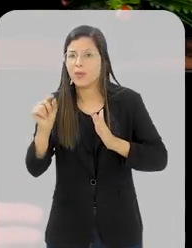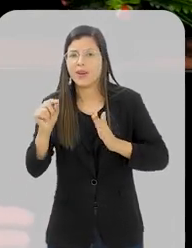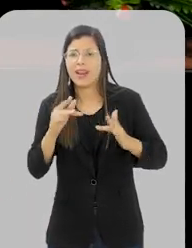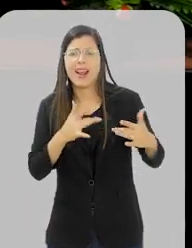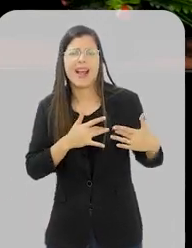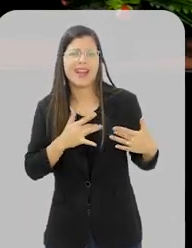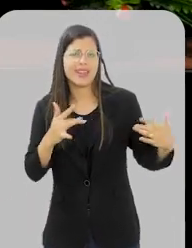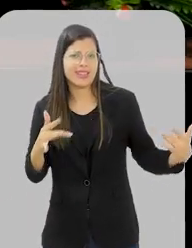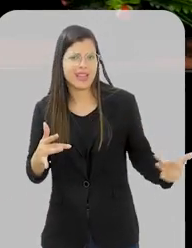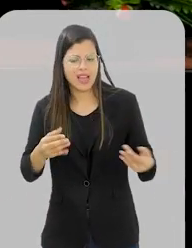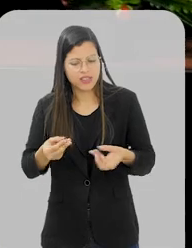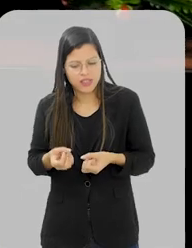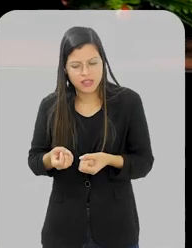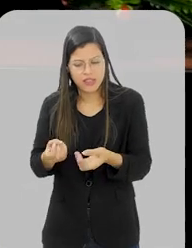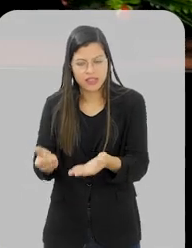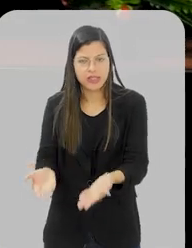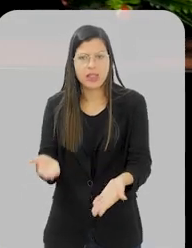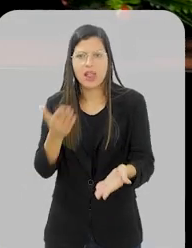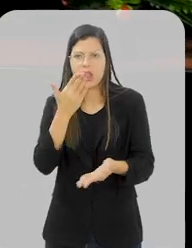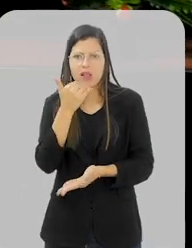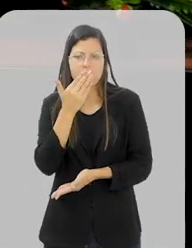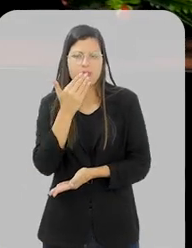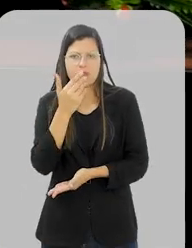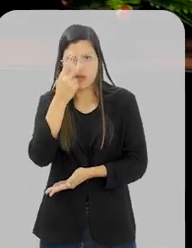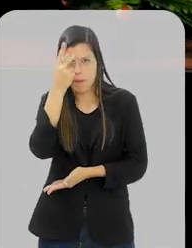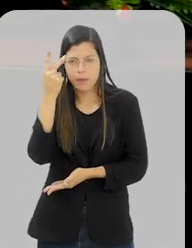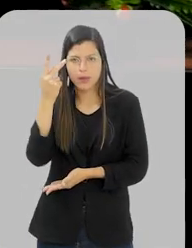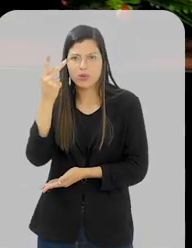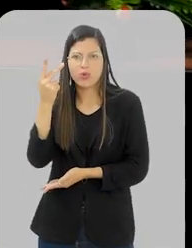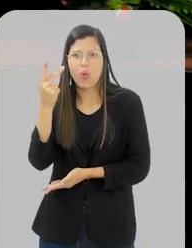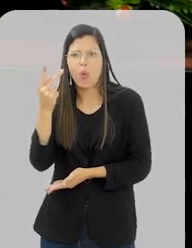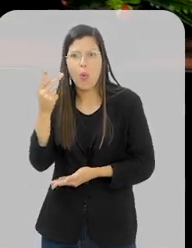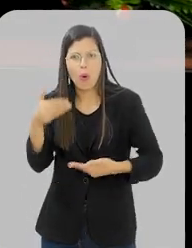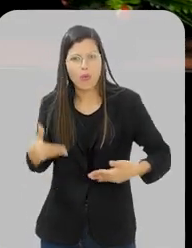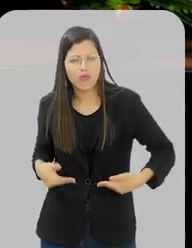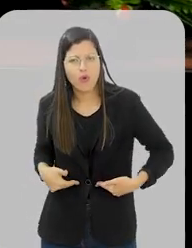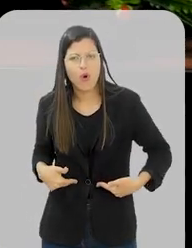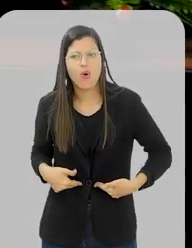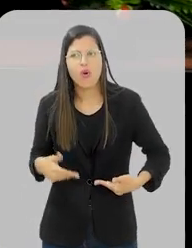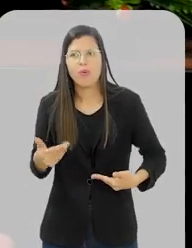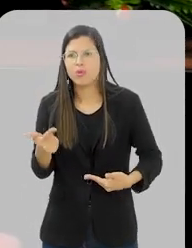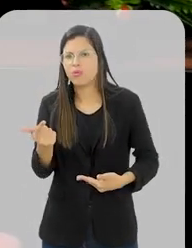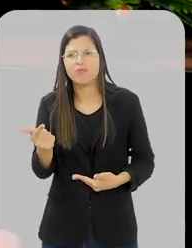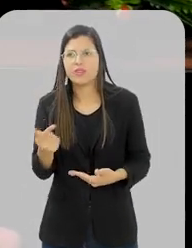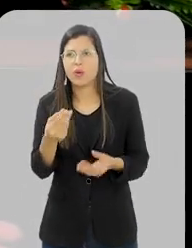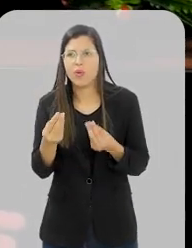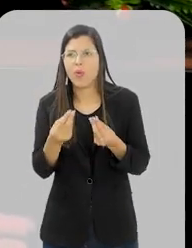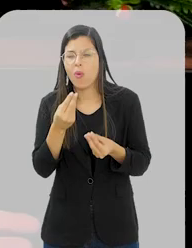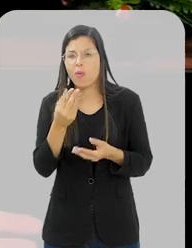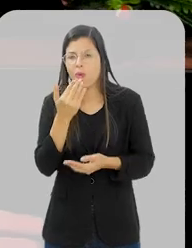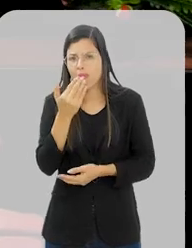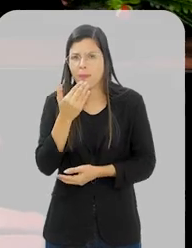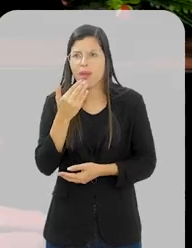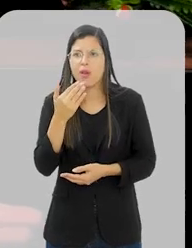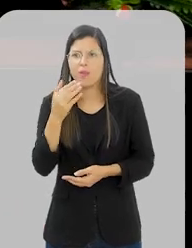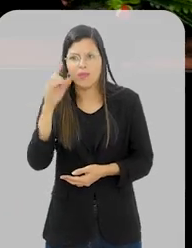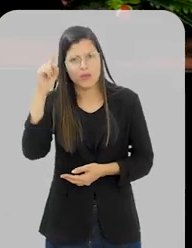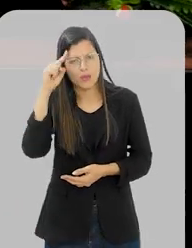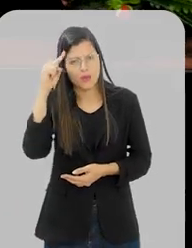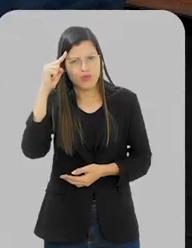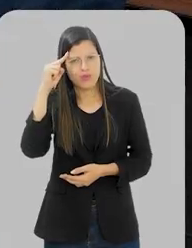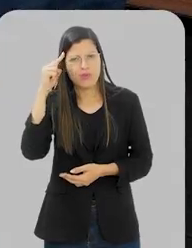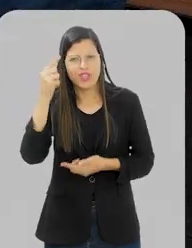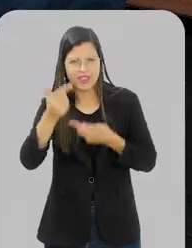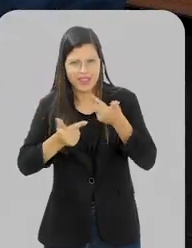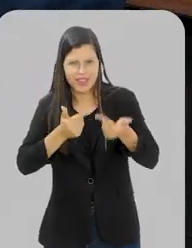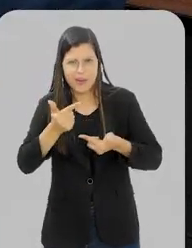a caridade se dá por fornecer alimentação aqui não tem com o que comer quando a a a eu passo todo dia em frente à Catedral no